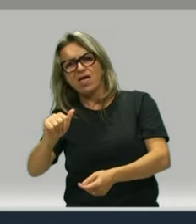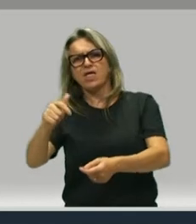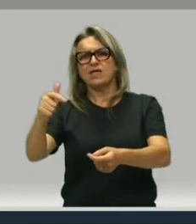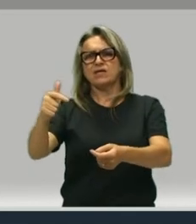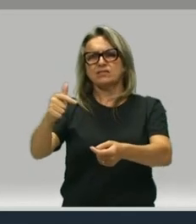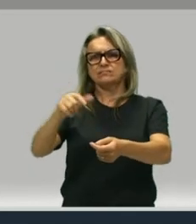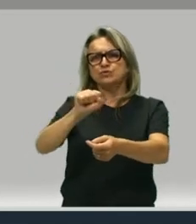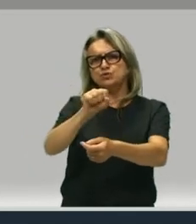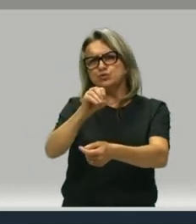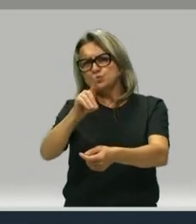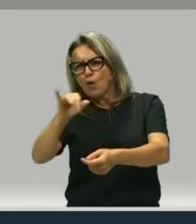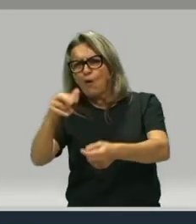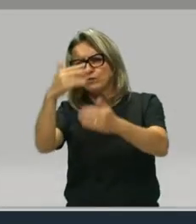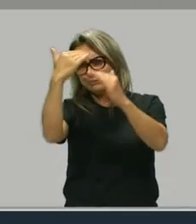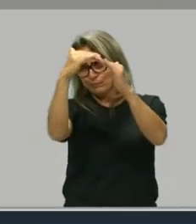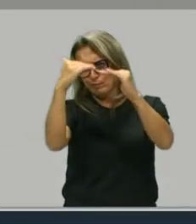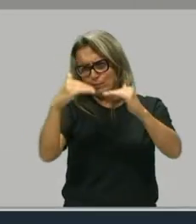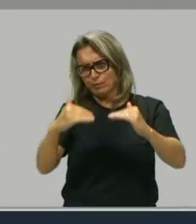vai.